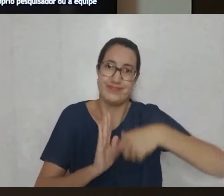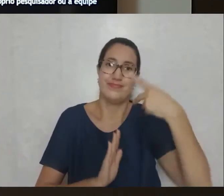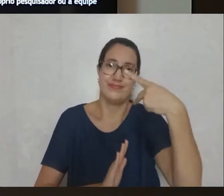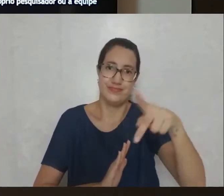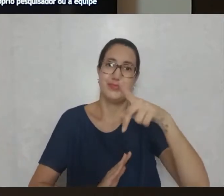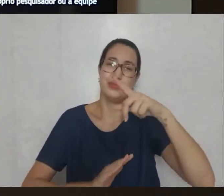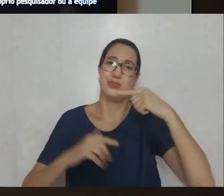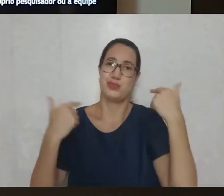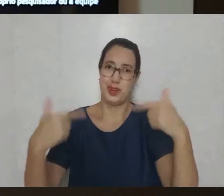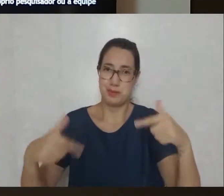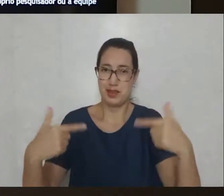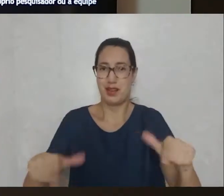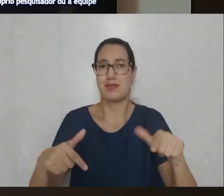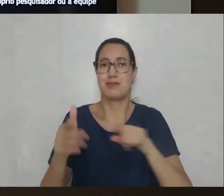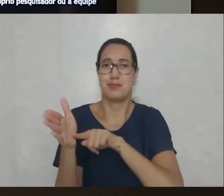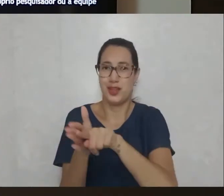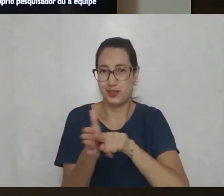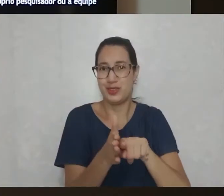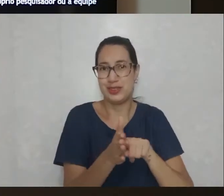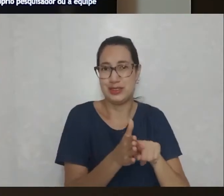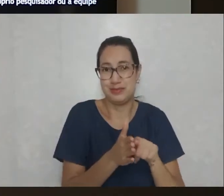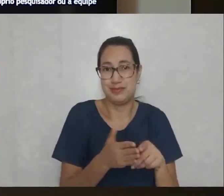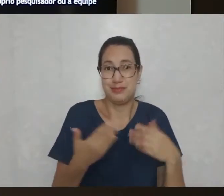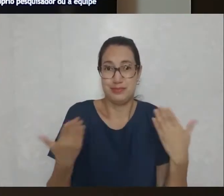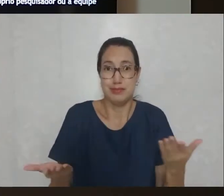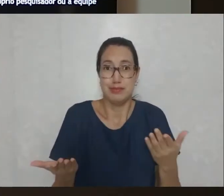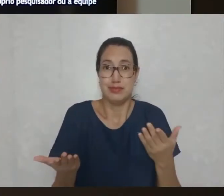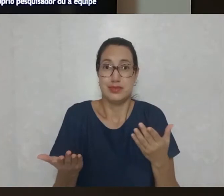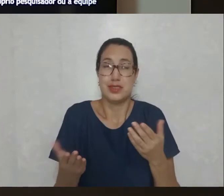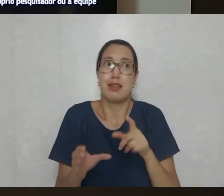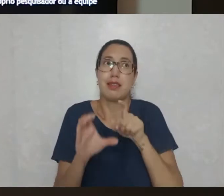forma, incluir risco na sua pesquisa e que não depende de você,